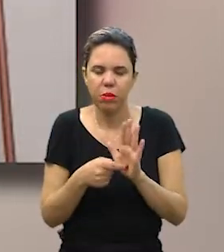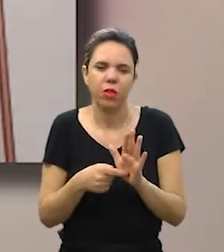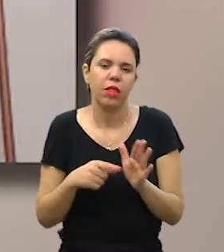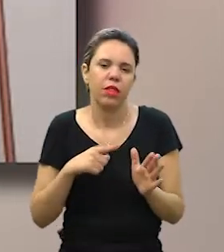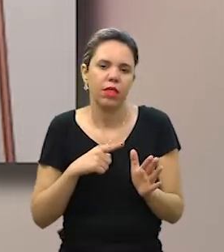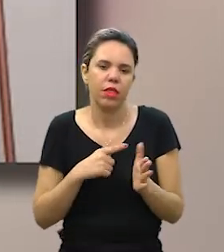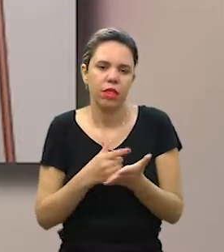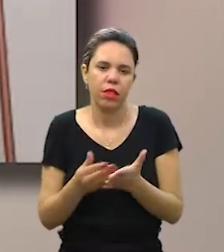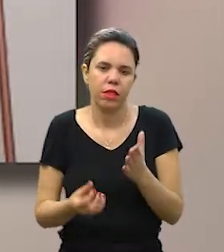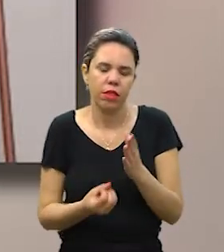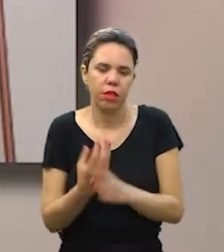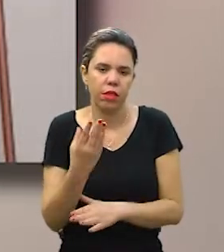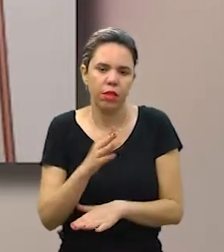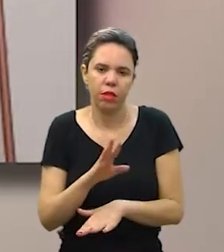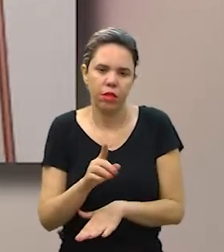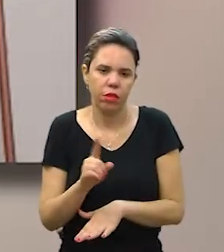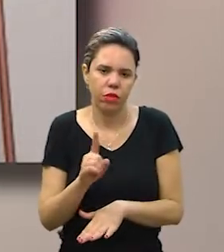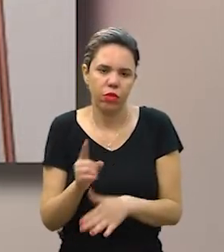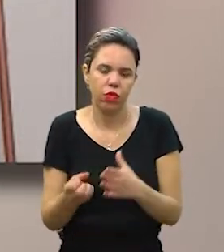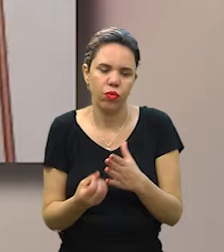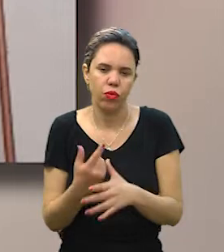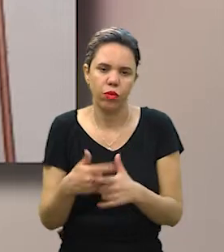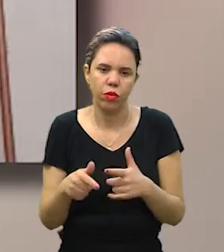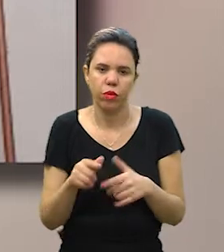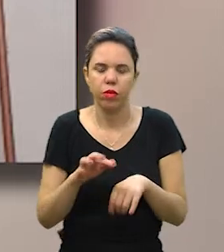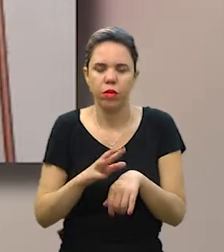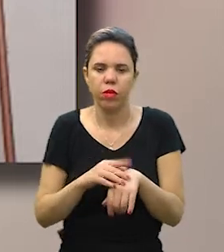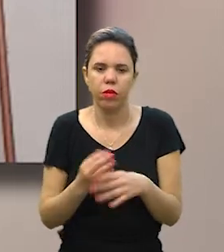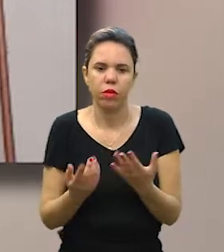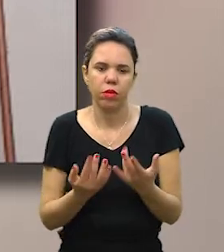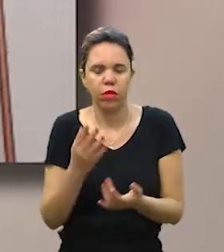sinais, ela não automaticamente vai provocar uma